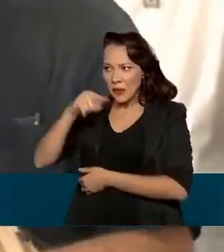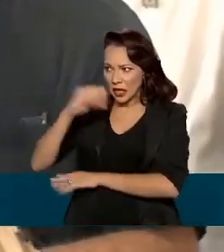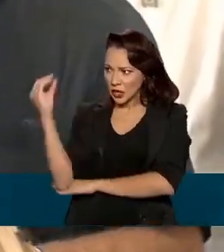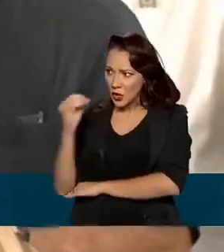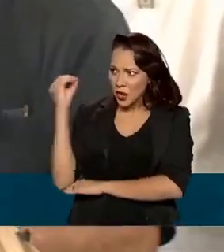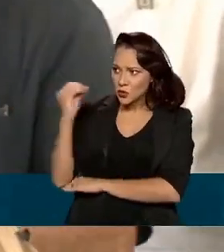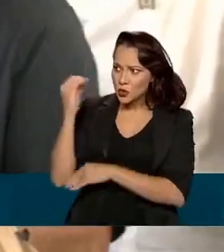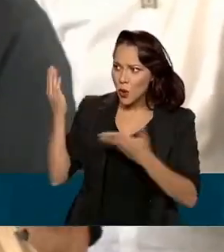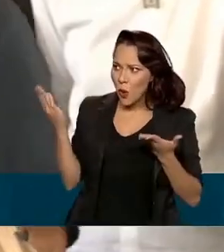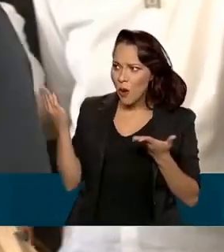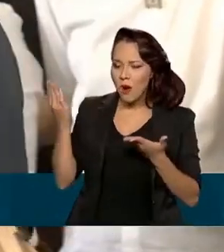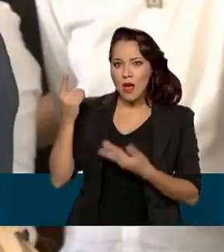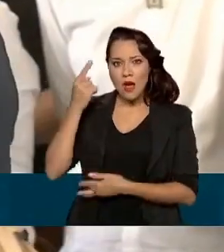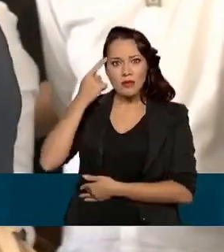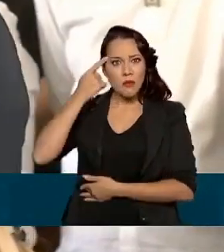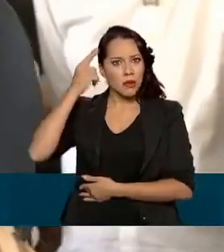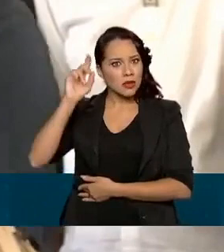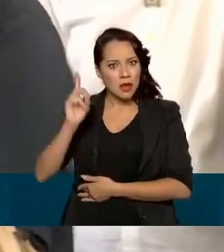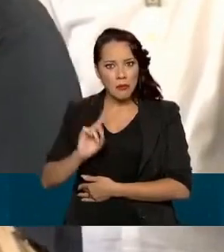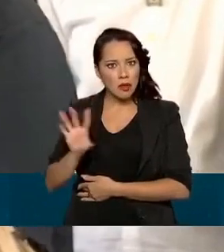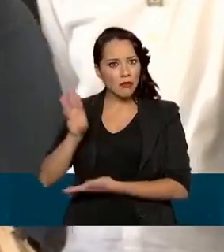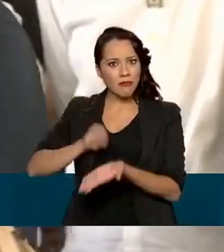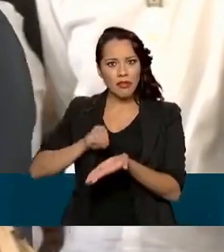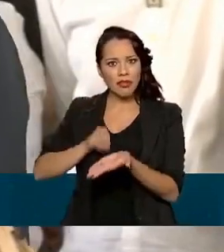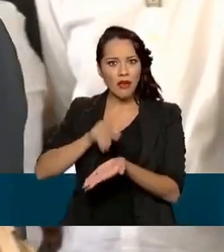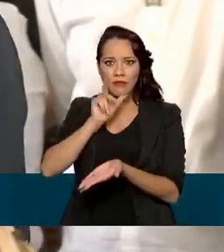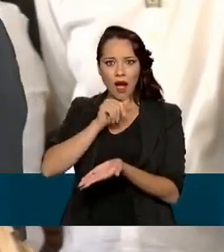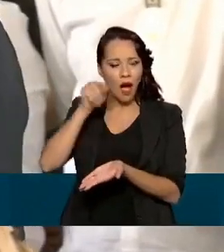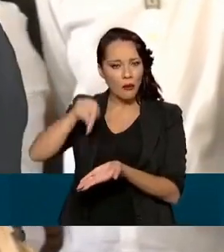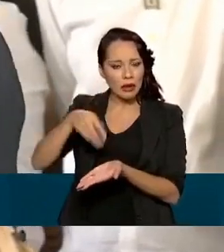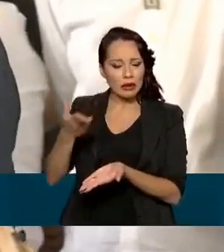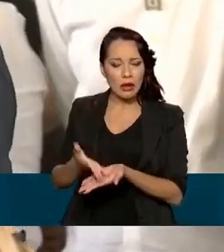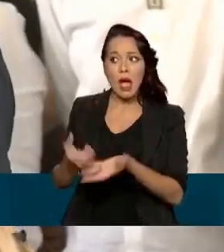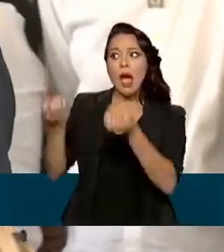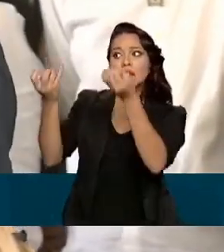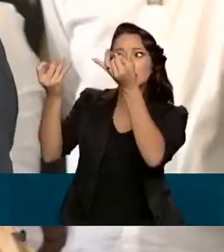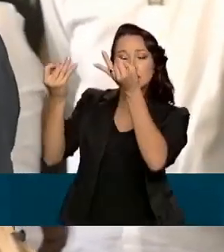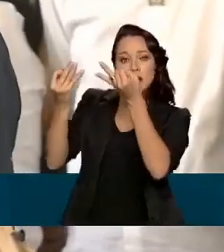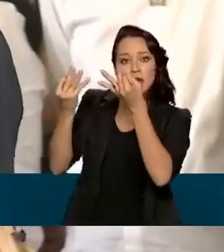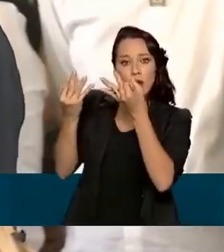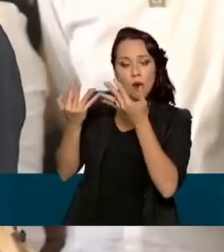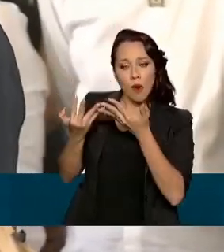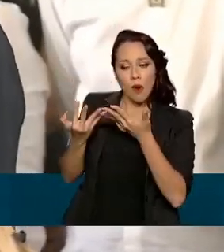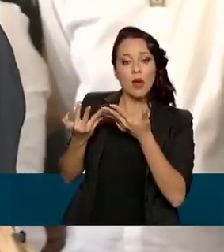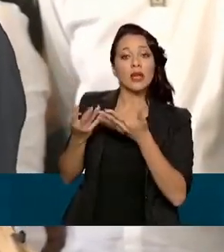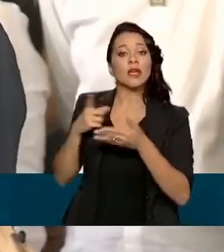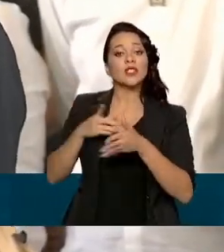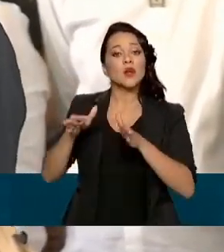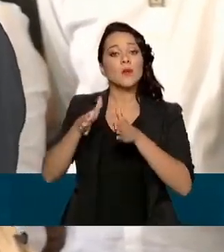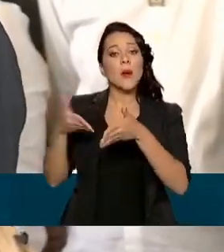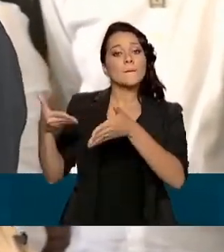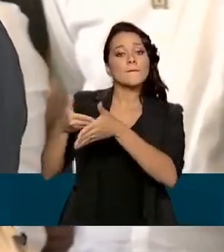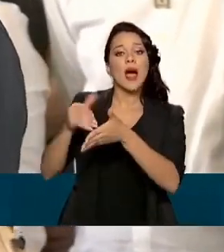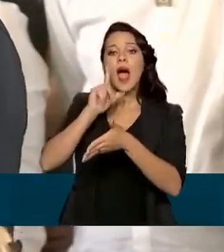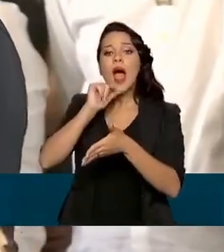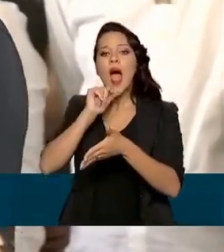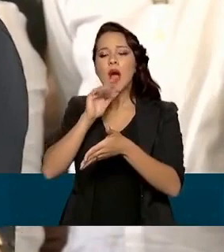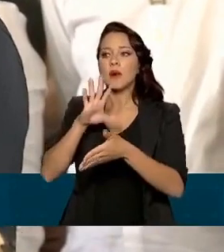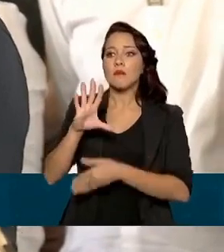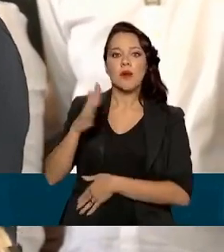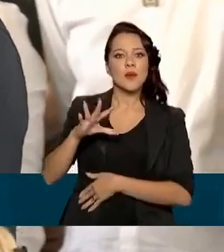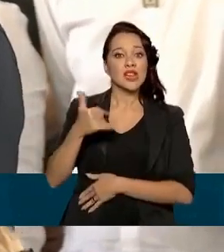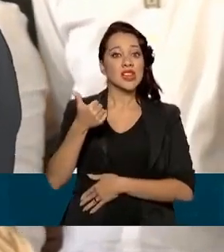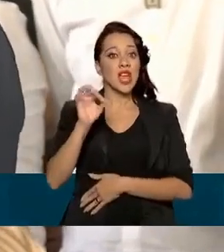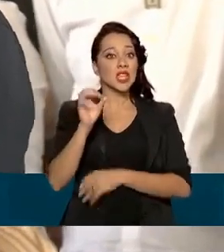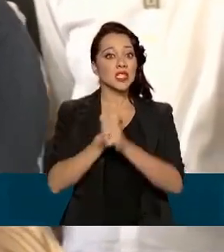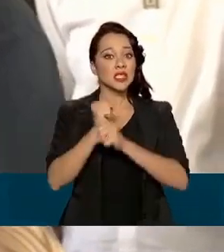Gauchão? Eu não achava que faltava água aqui, né? E ele explicou para mim, e tinha uma barragem, um pouco mais de 10